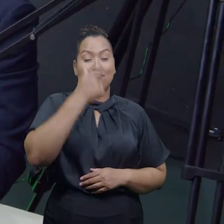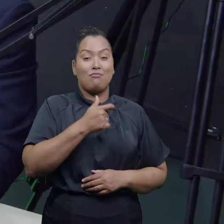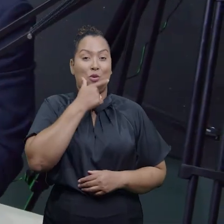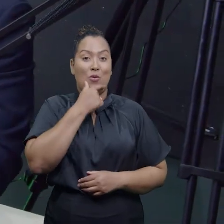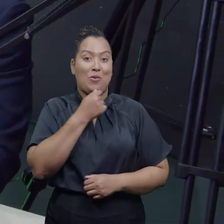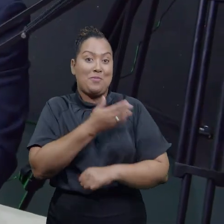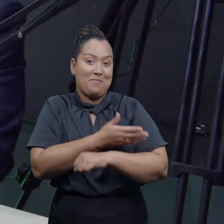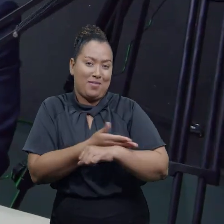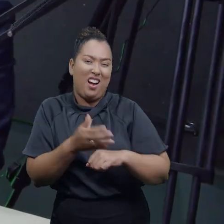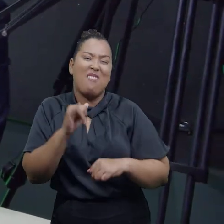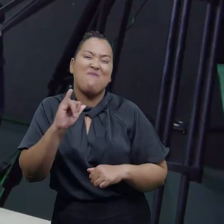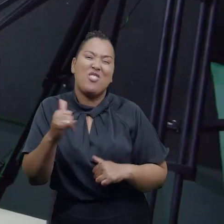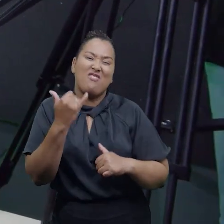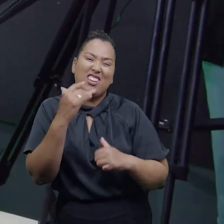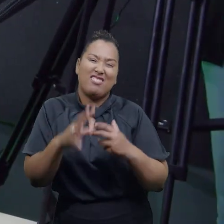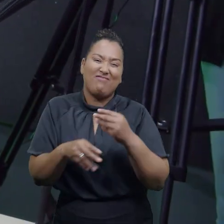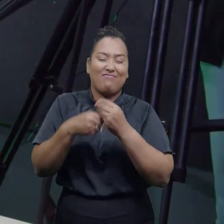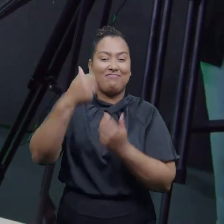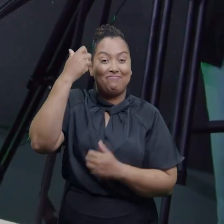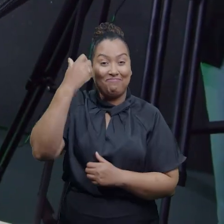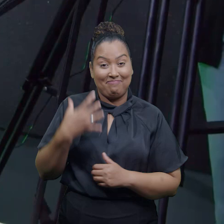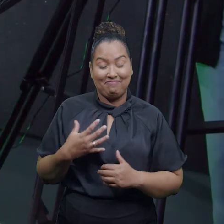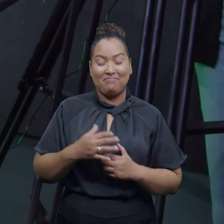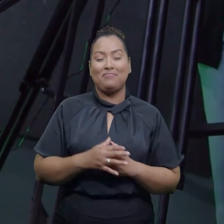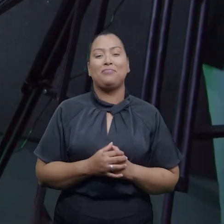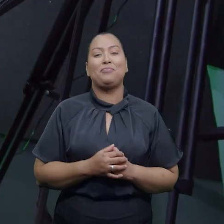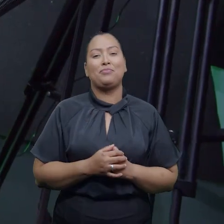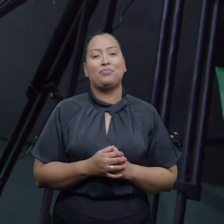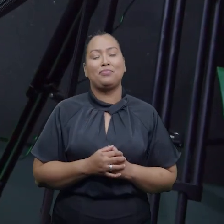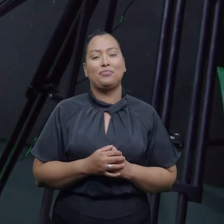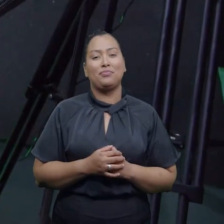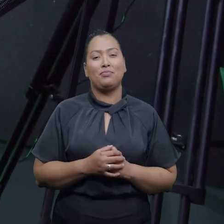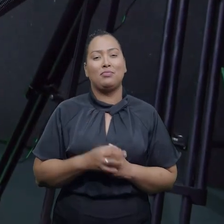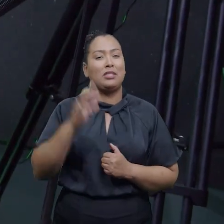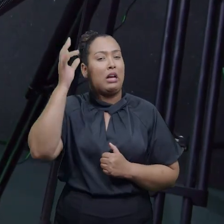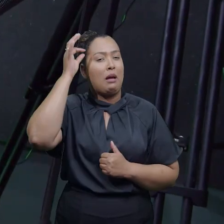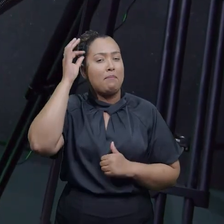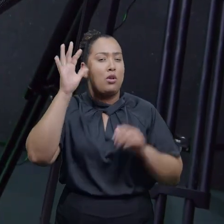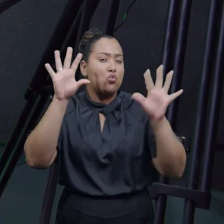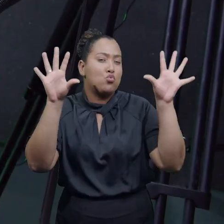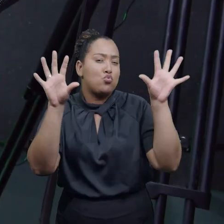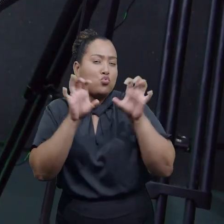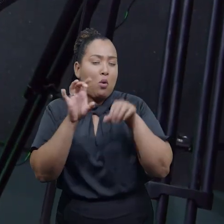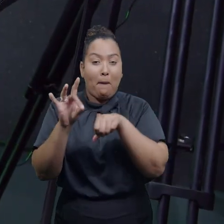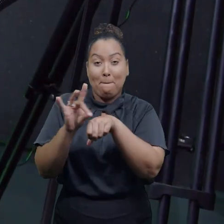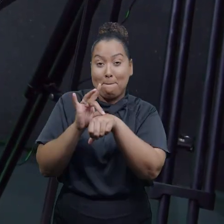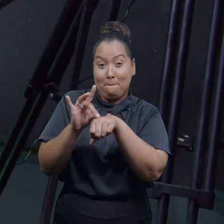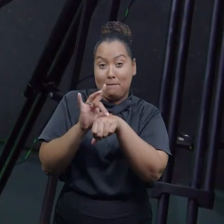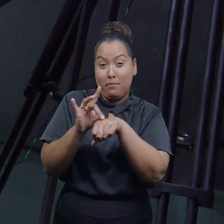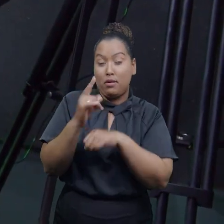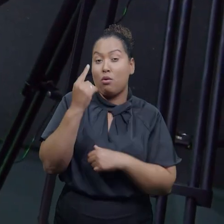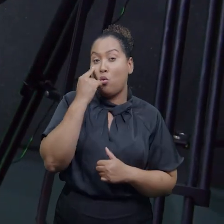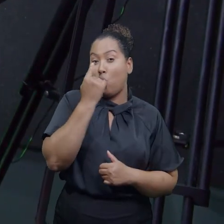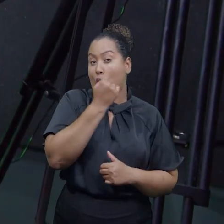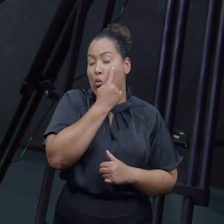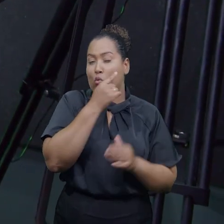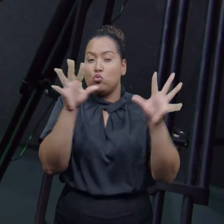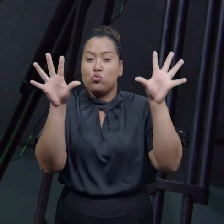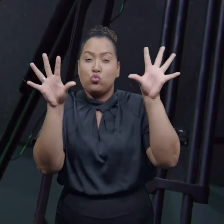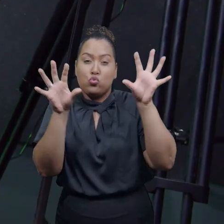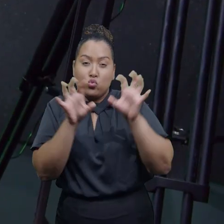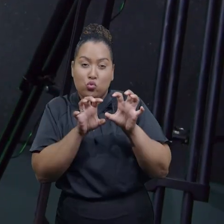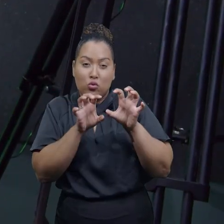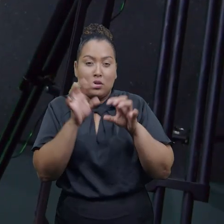Eu sou branco, né? Fazendo já minha descrição, eu sou branco, cabelos mais escuros também, pretos,